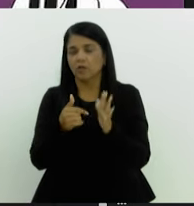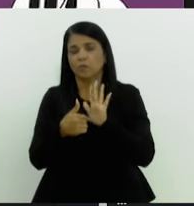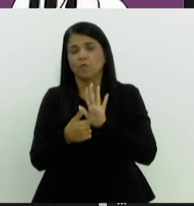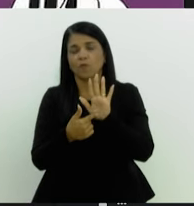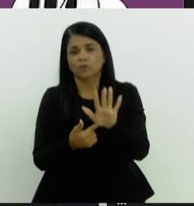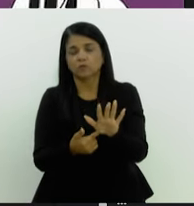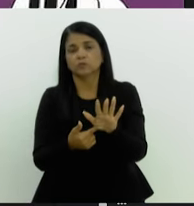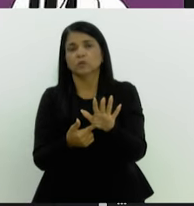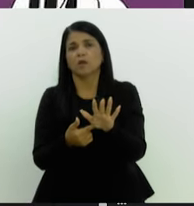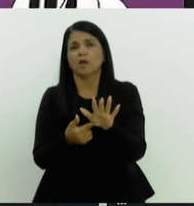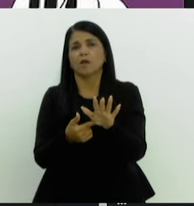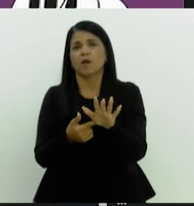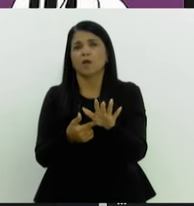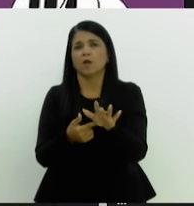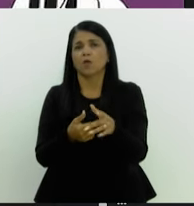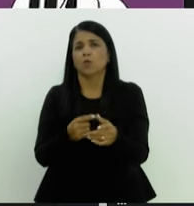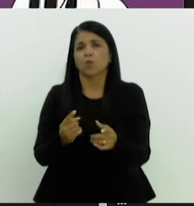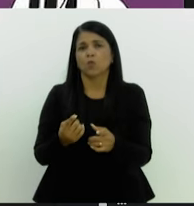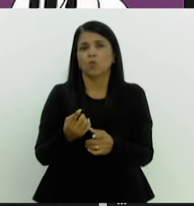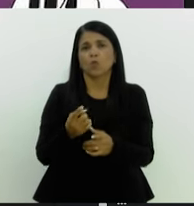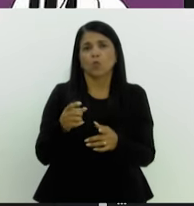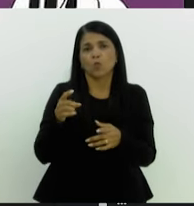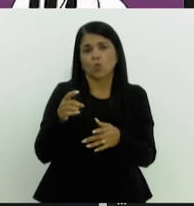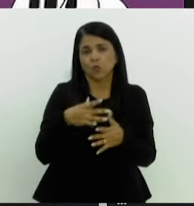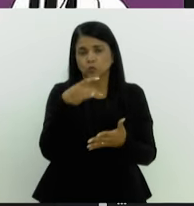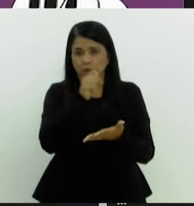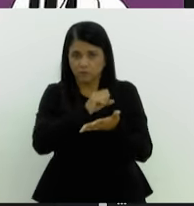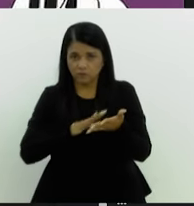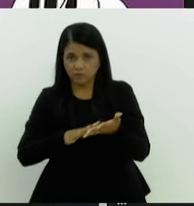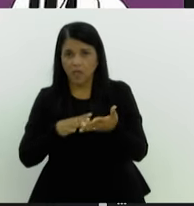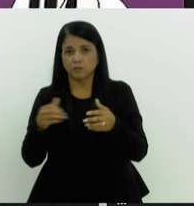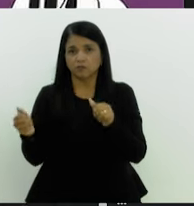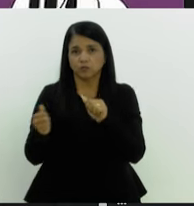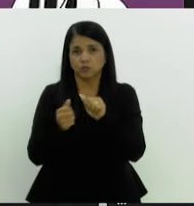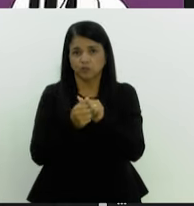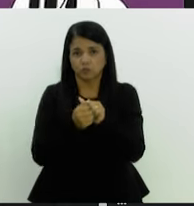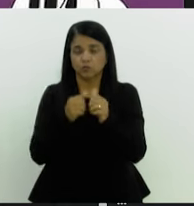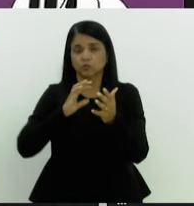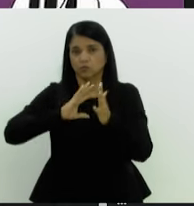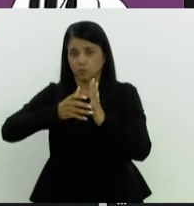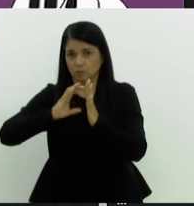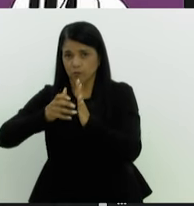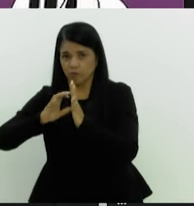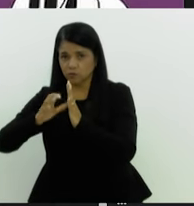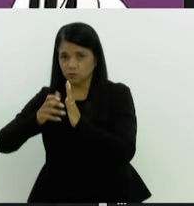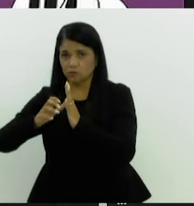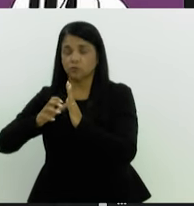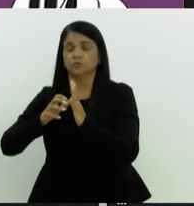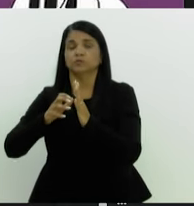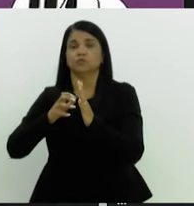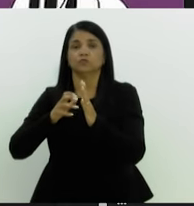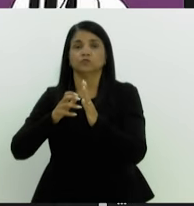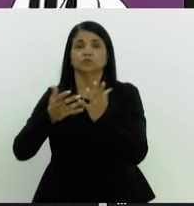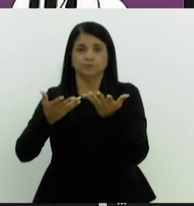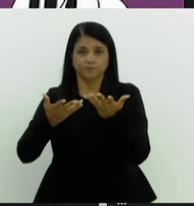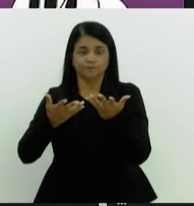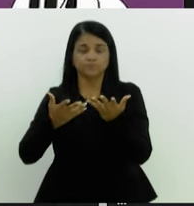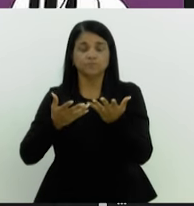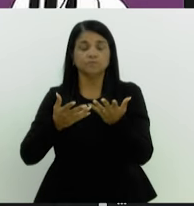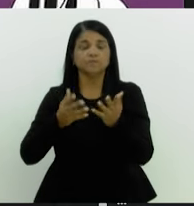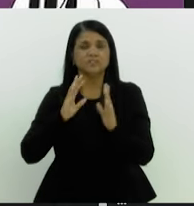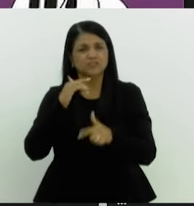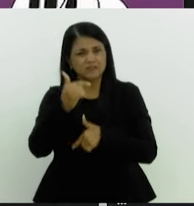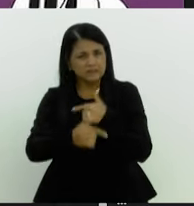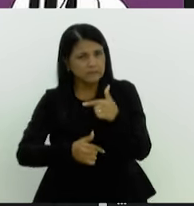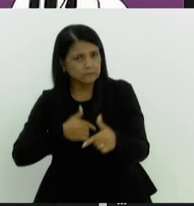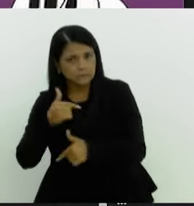uma das últimas atividades do Procurador Geral eleitoral junto com os partidos políticos nessa temática então nós já temos